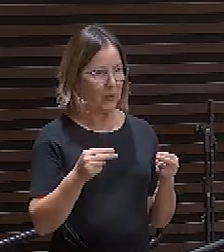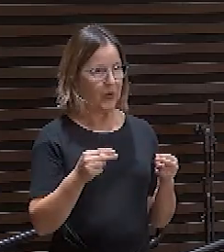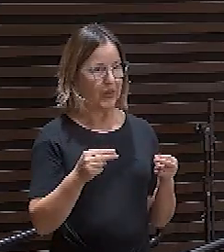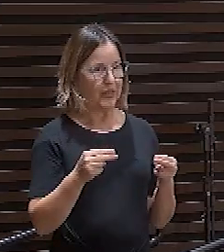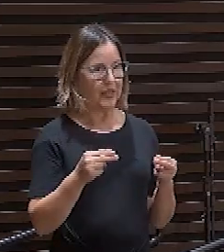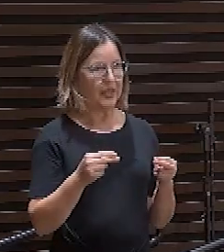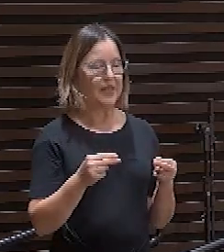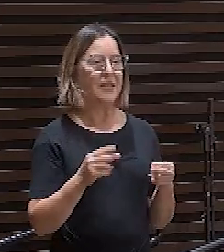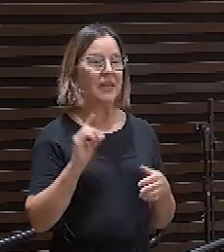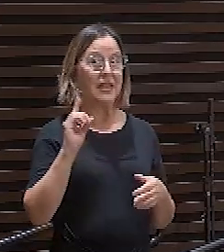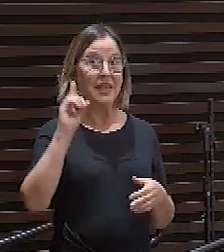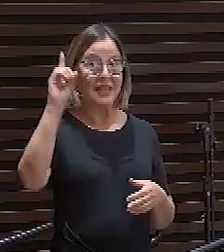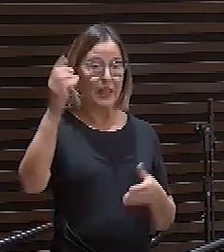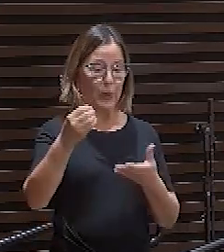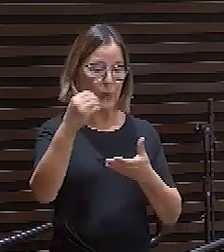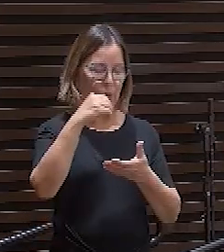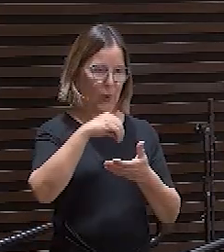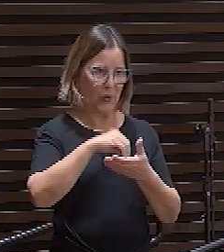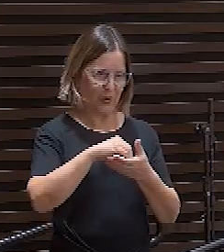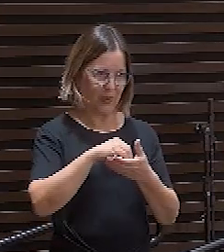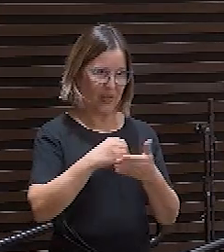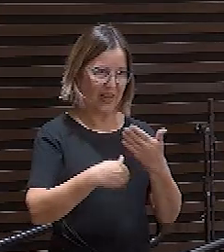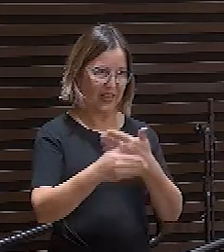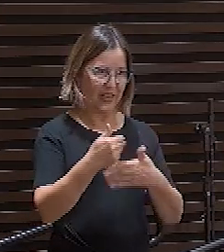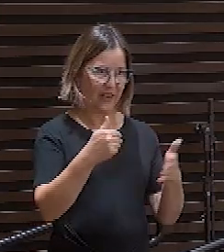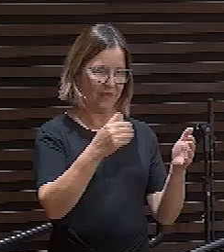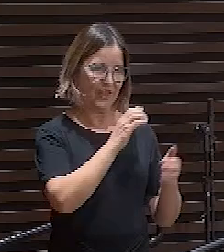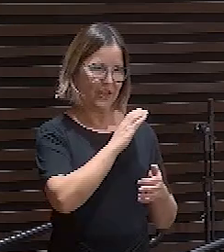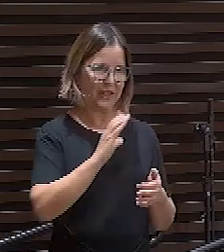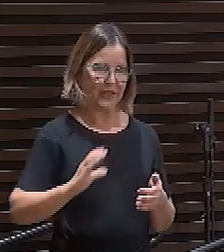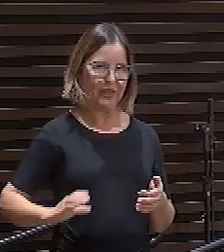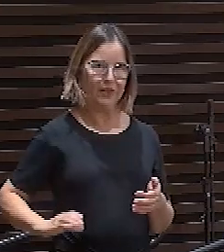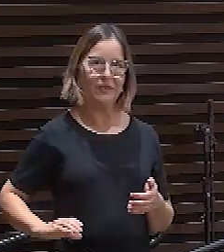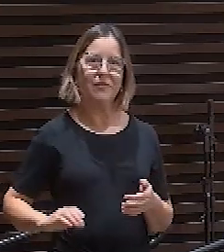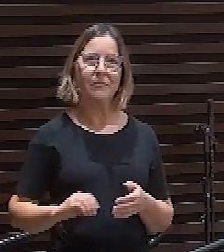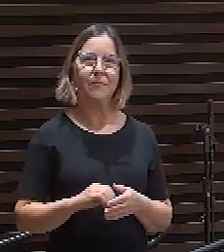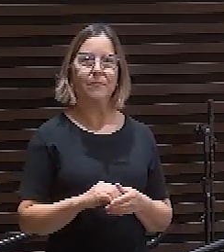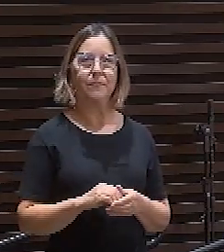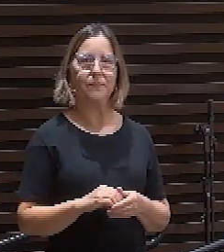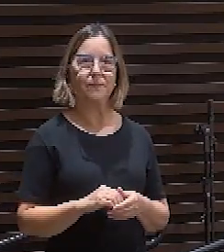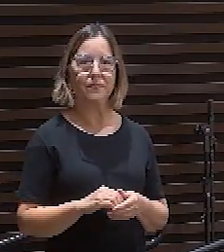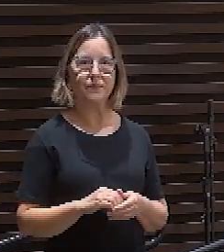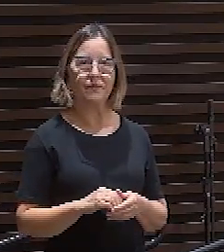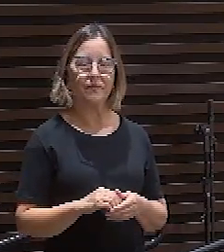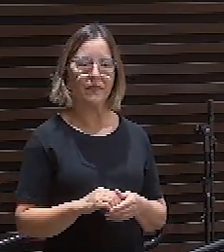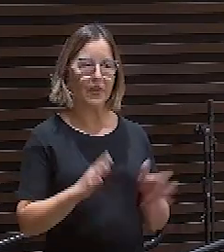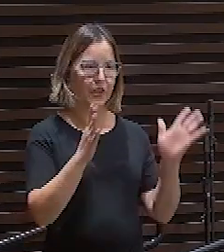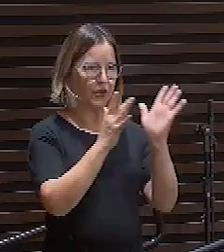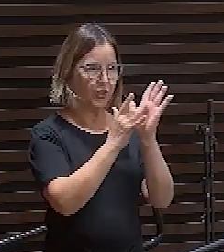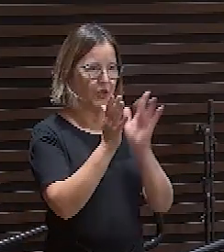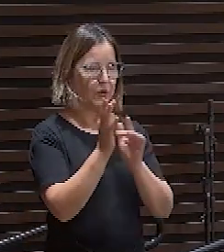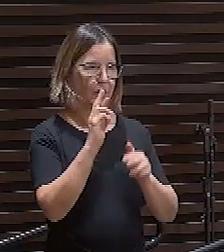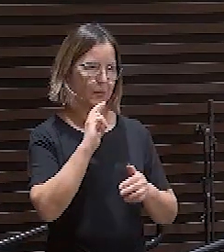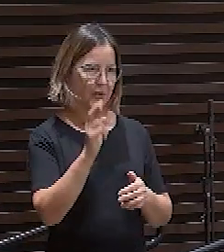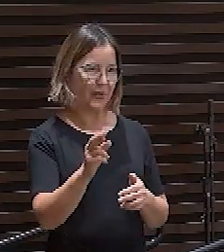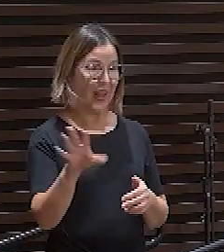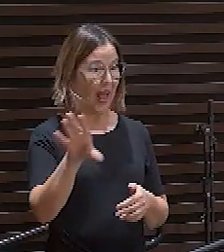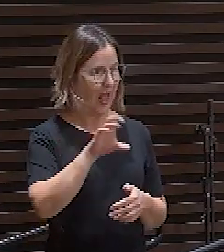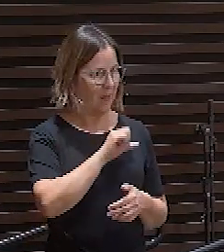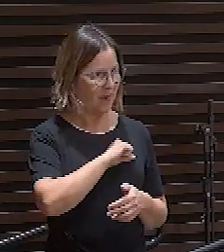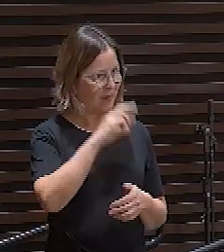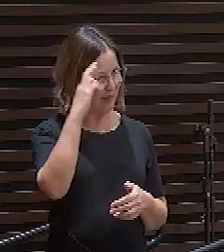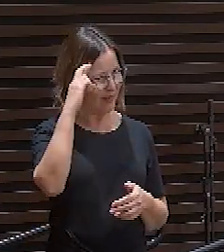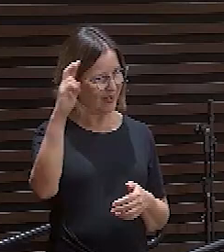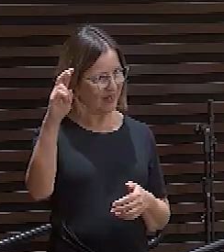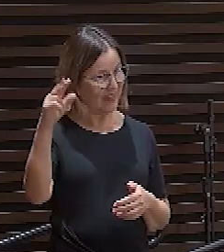do Espírito. Mateus 22, de 37 a 39. Respondeu-lhe Jesus: amarás o